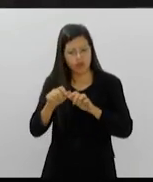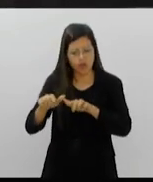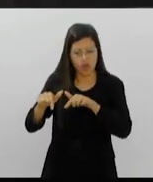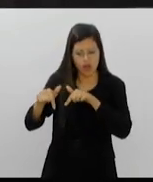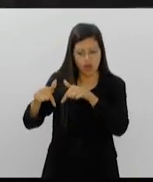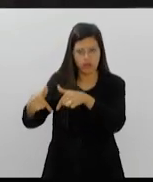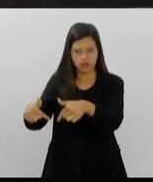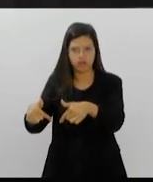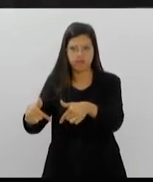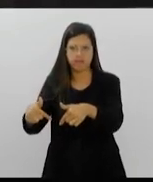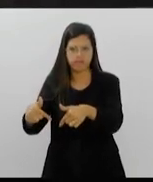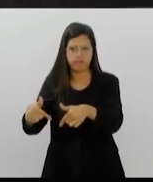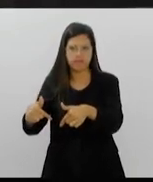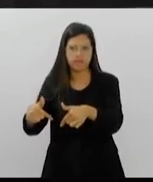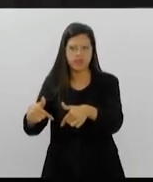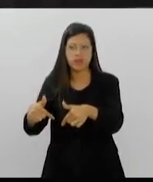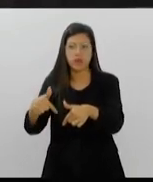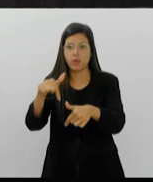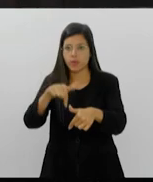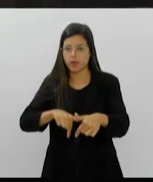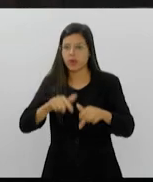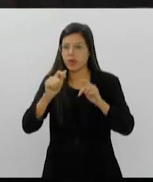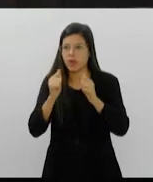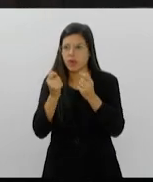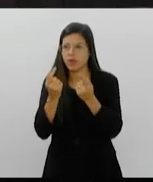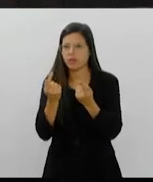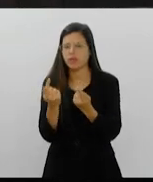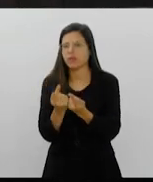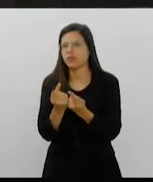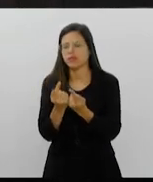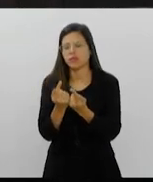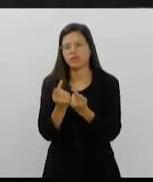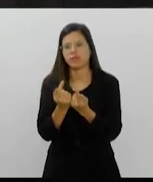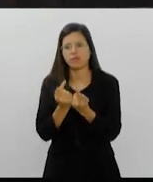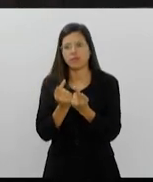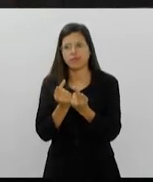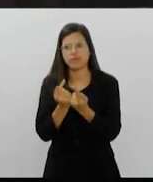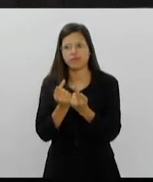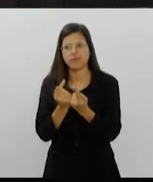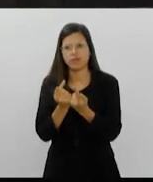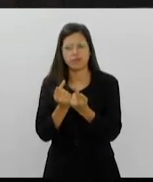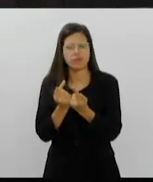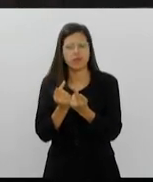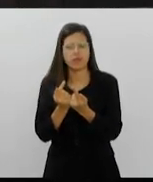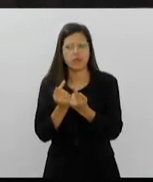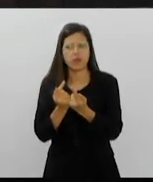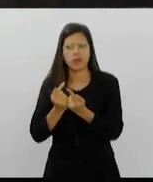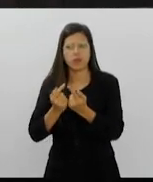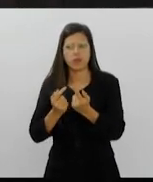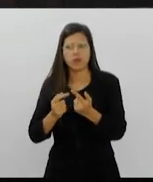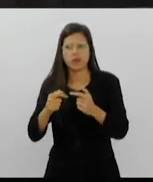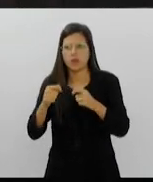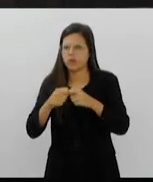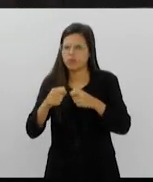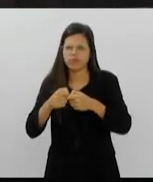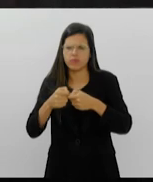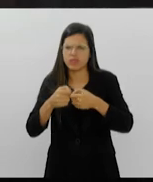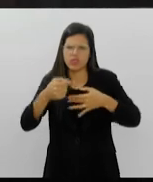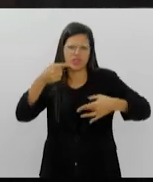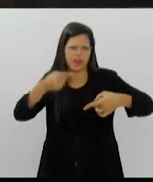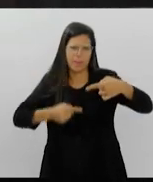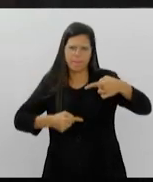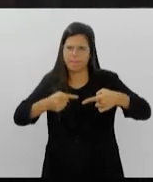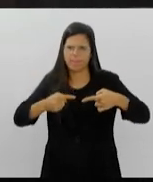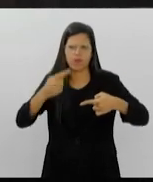combate. Essa Casa Legislativa, em momento algum, eu me permiti fazer um debate político